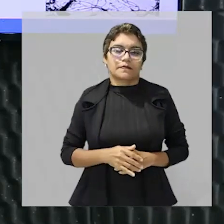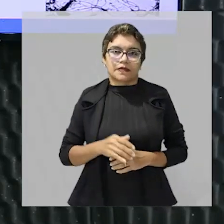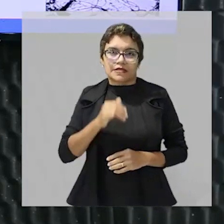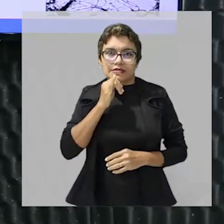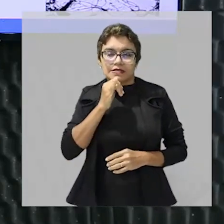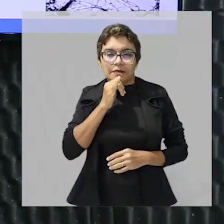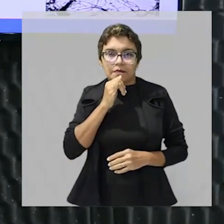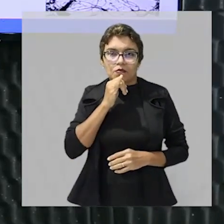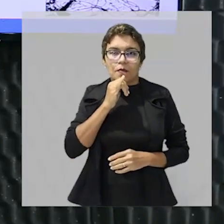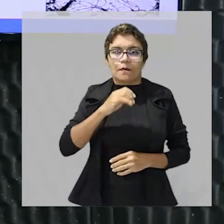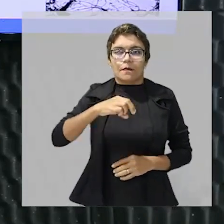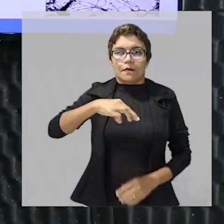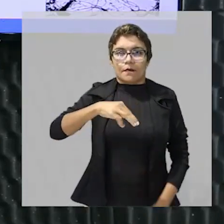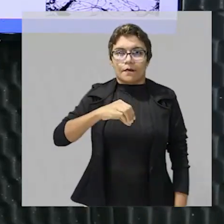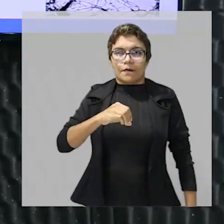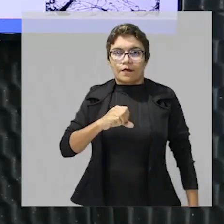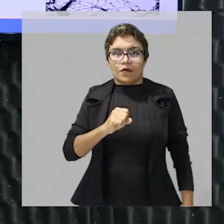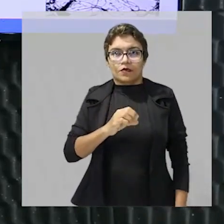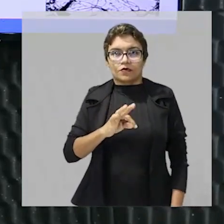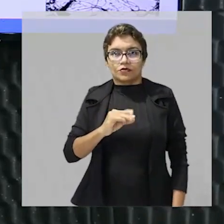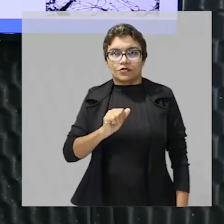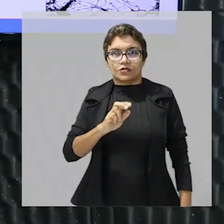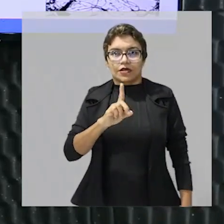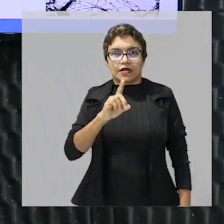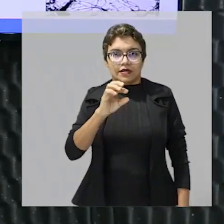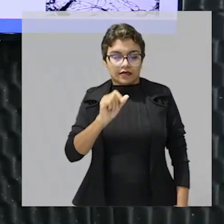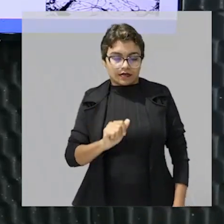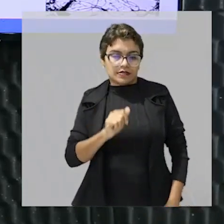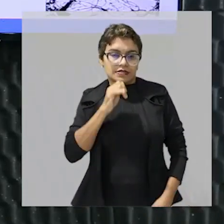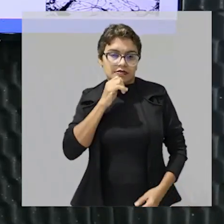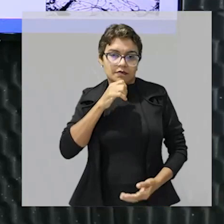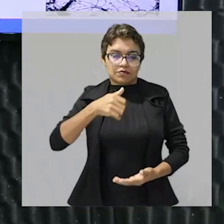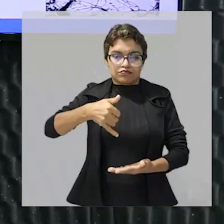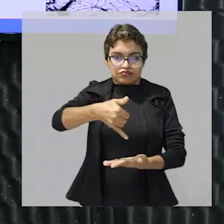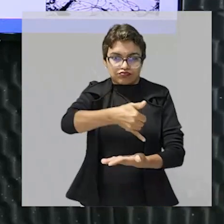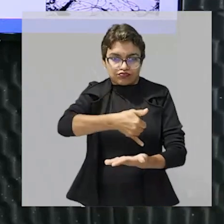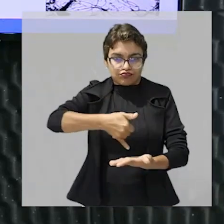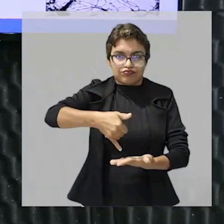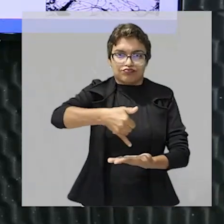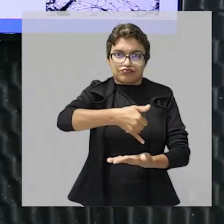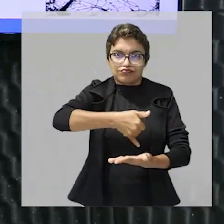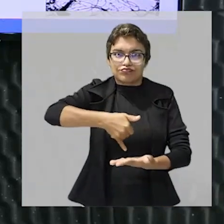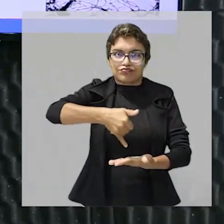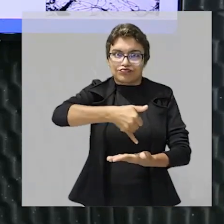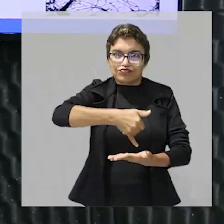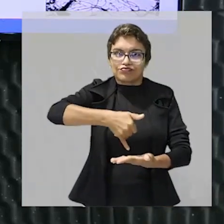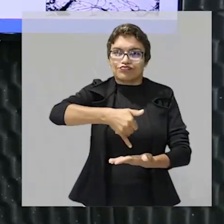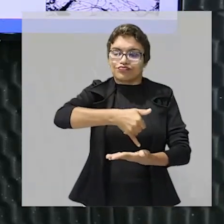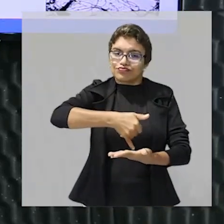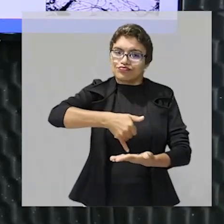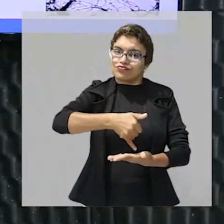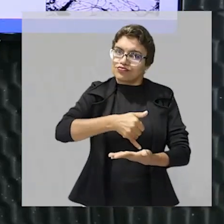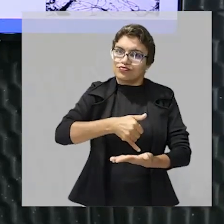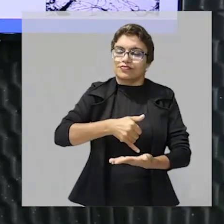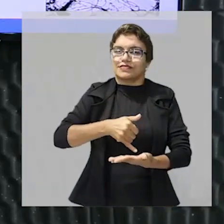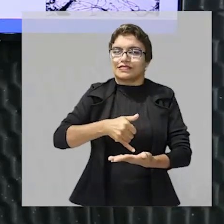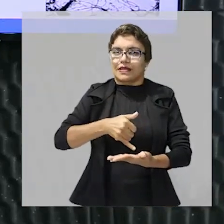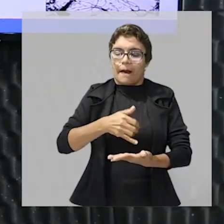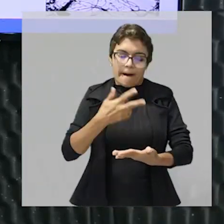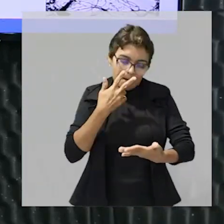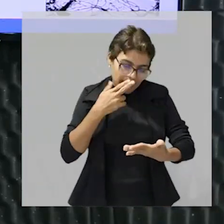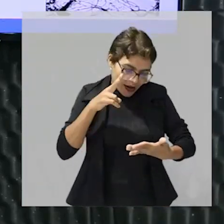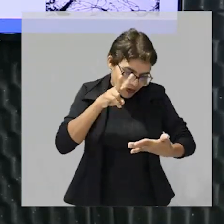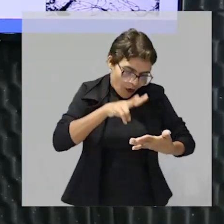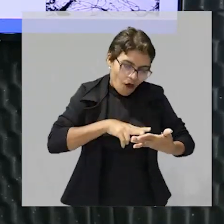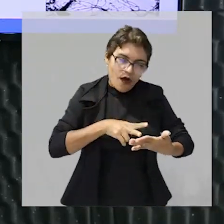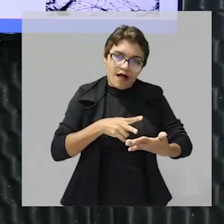dá para desenhar, né? Com mostarda, com maionese, ketchup, o problema é tu gastar aquilo tudo e a confusão que acontece depois. E